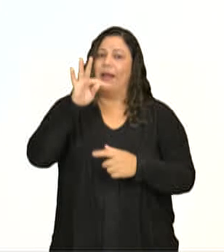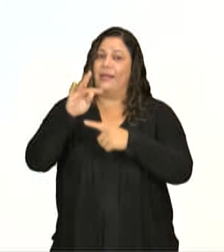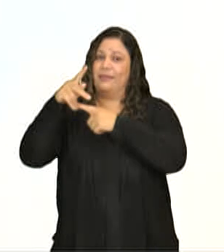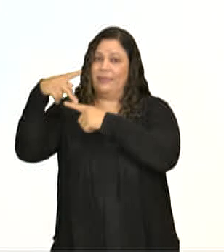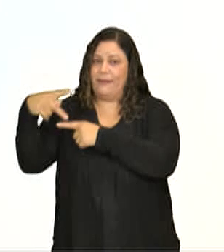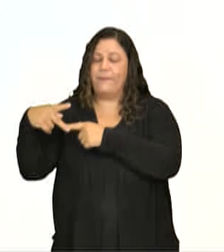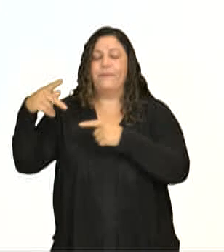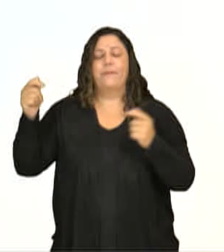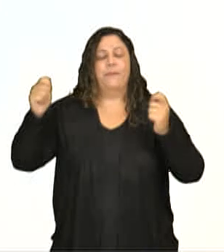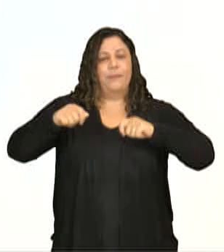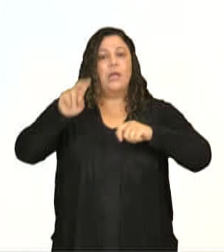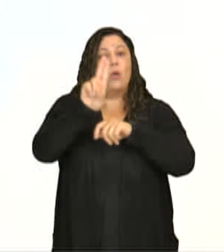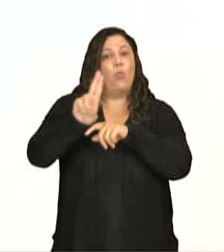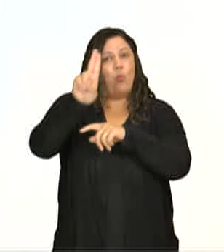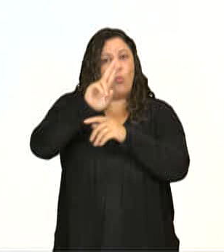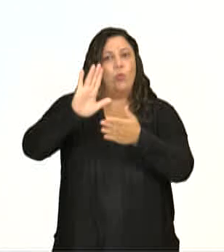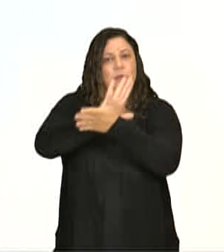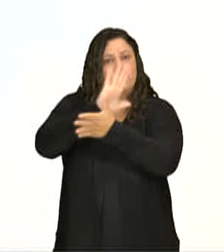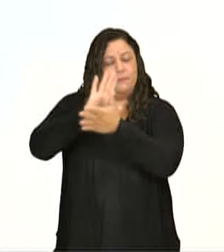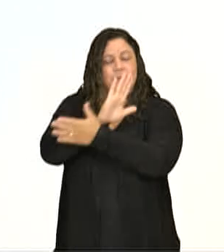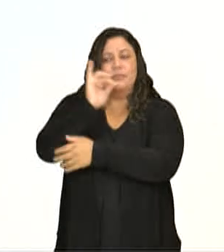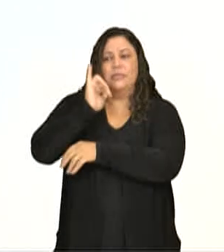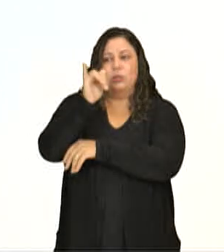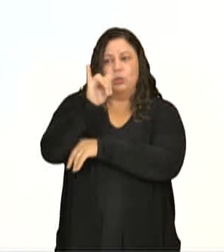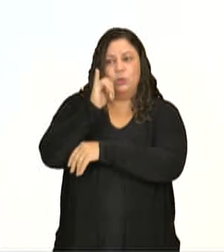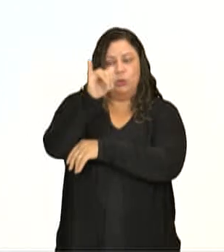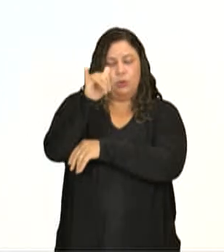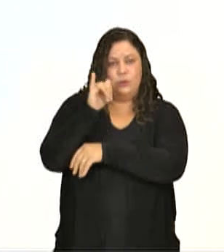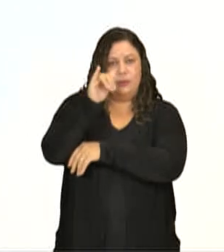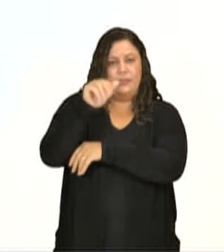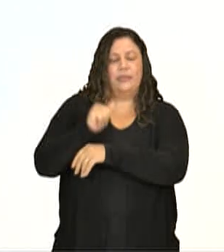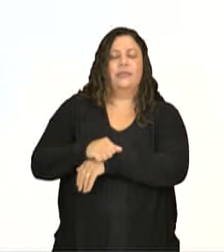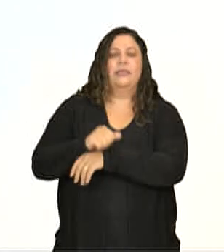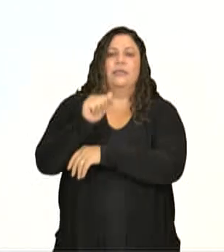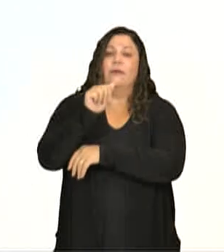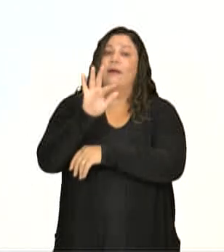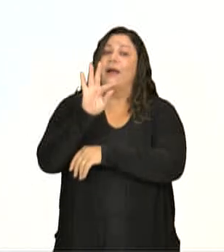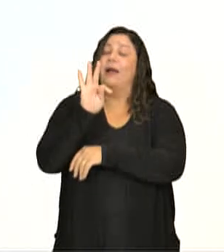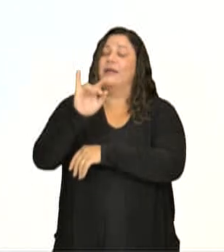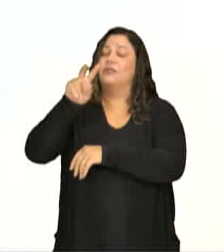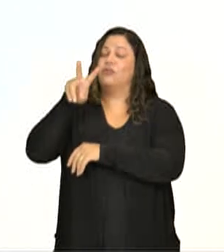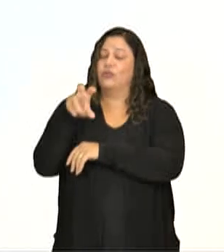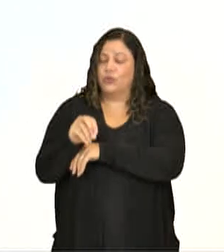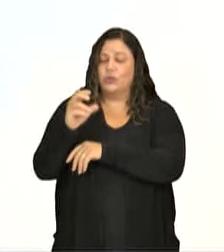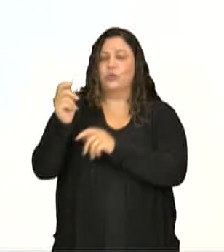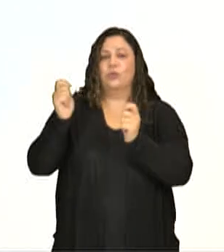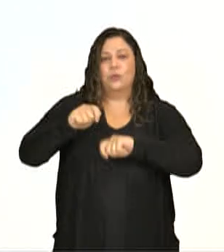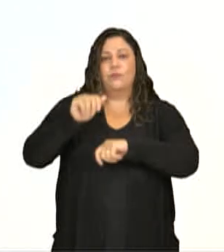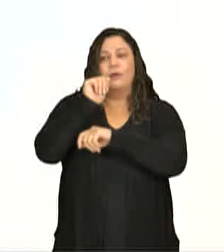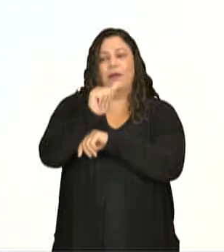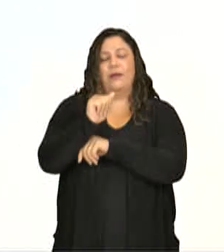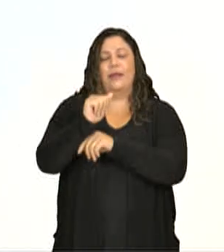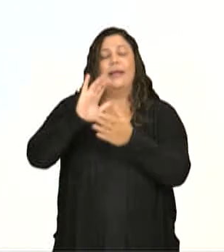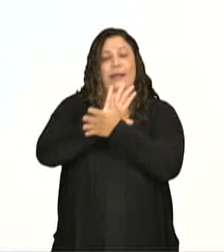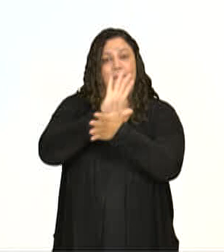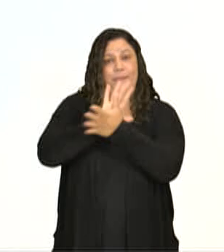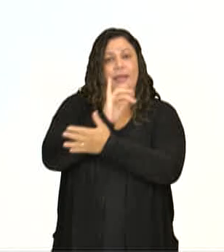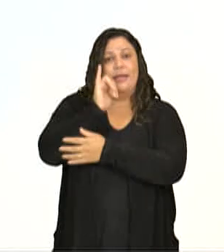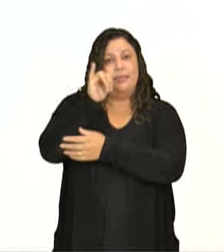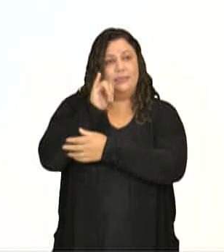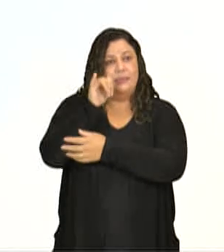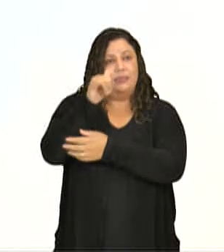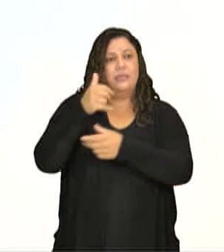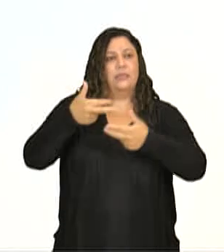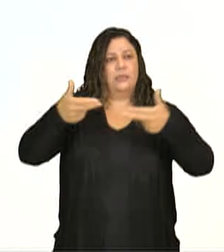com gasto de energia, e assim como na difusão facilitada, ocorre com a ajuda de proteínas carreadoras que são denominadas bombas,